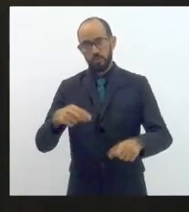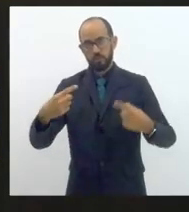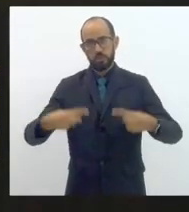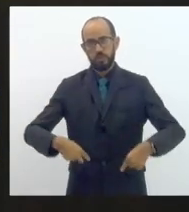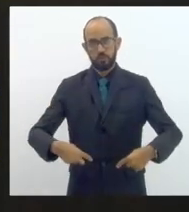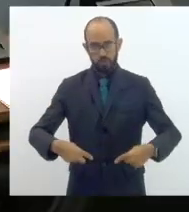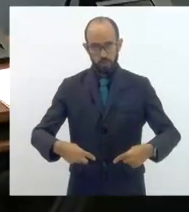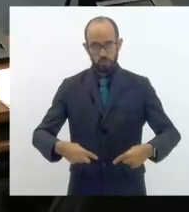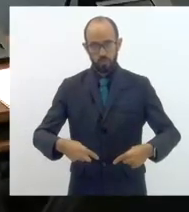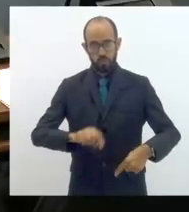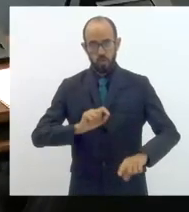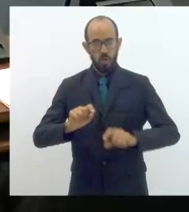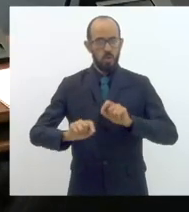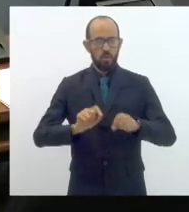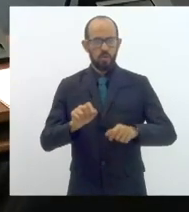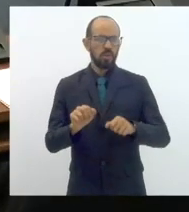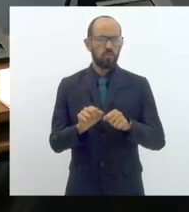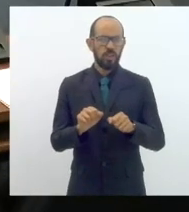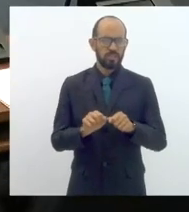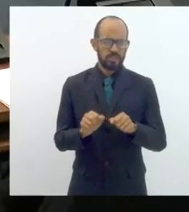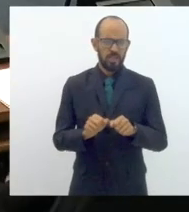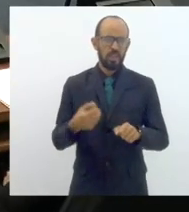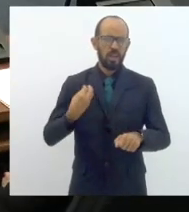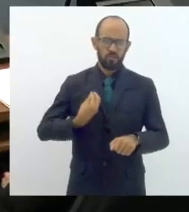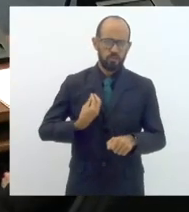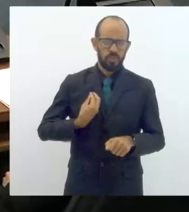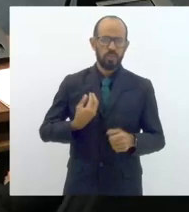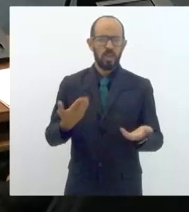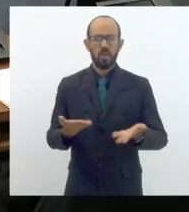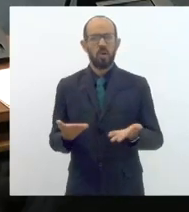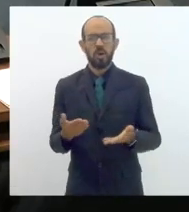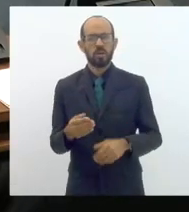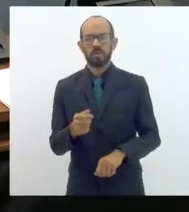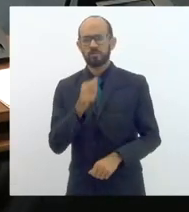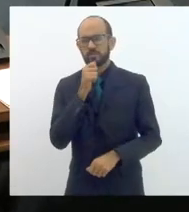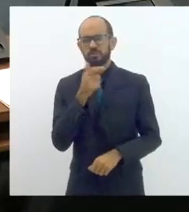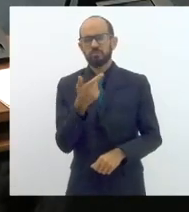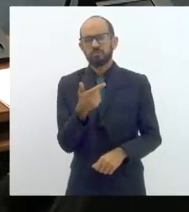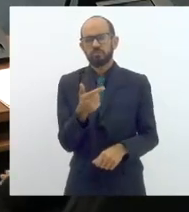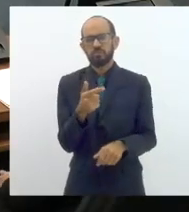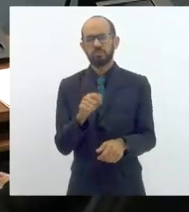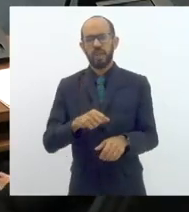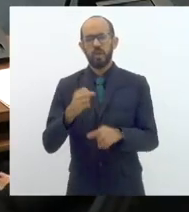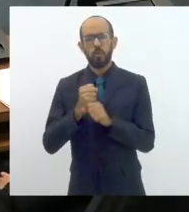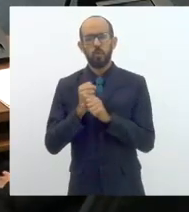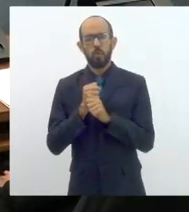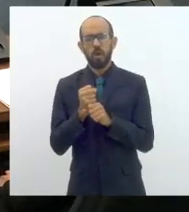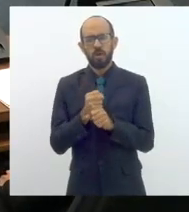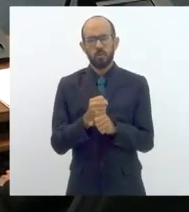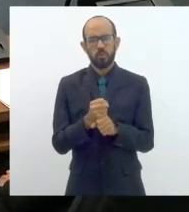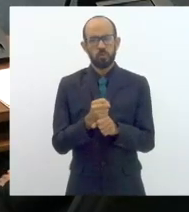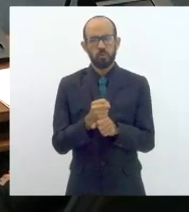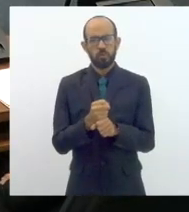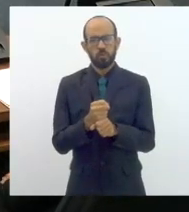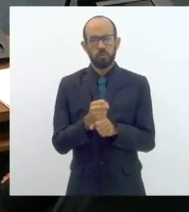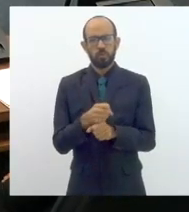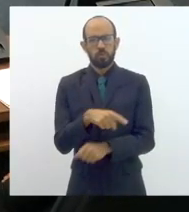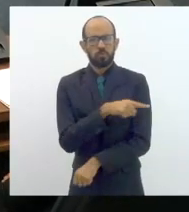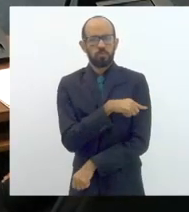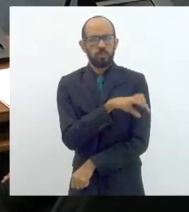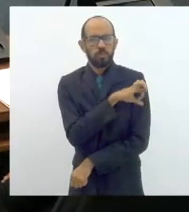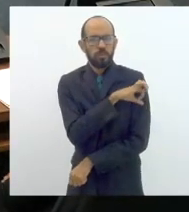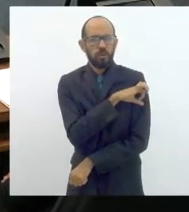O que fazer da vida daqui para frente? Agora que não tem mais um ano curricular do ensino fundamental e ensino